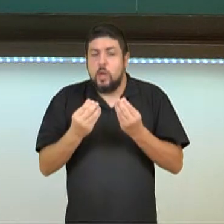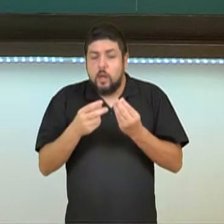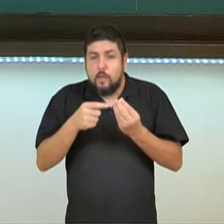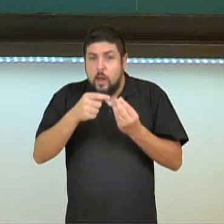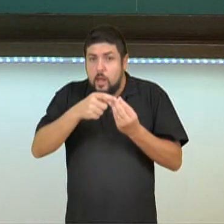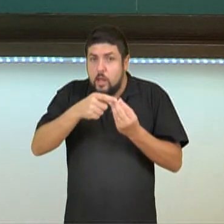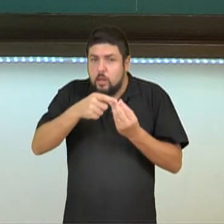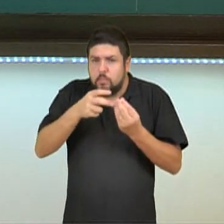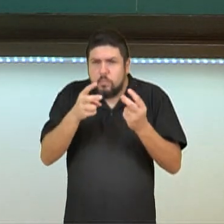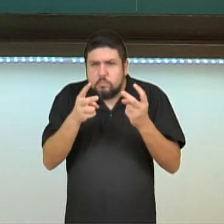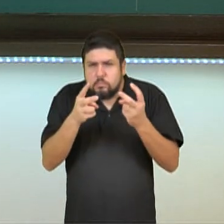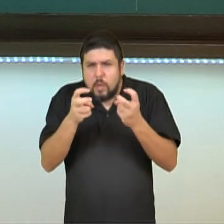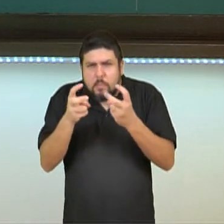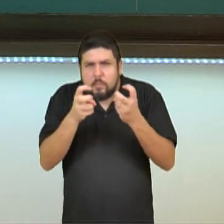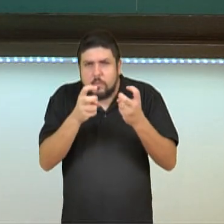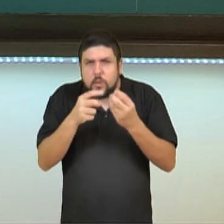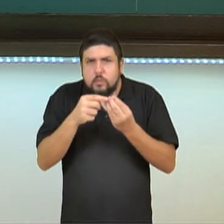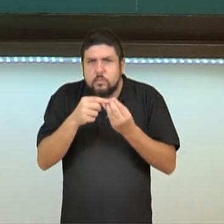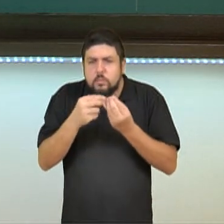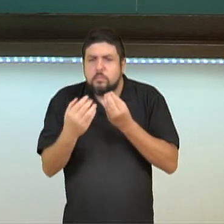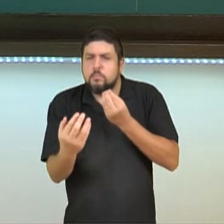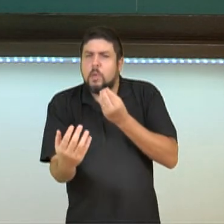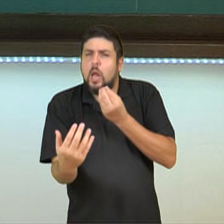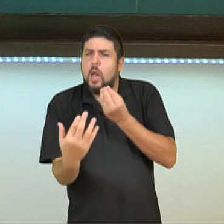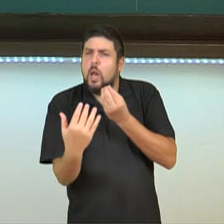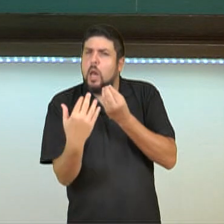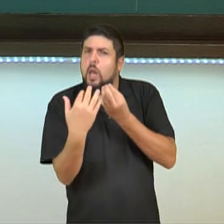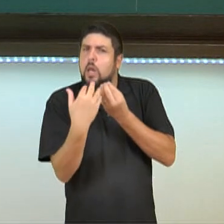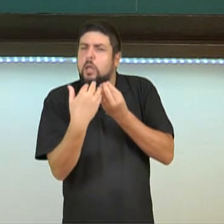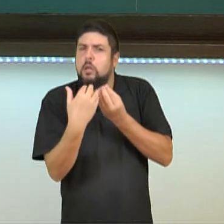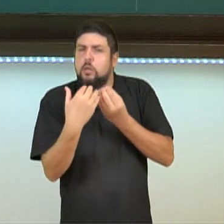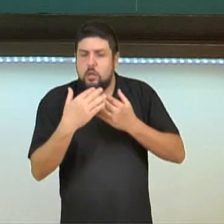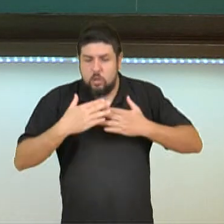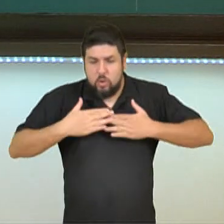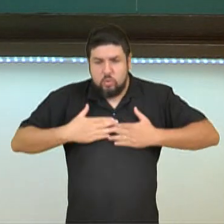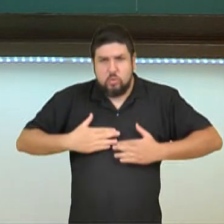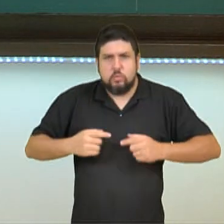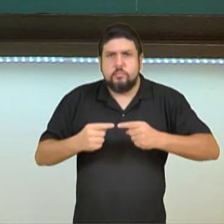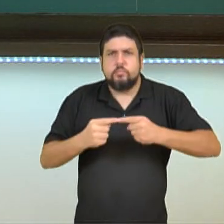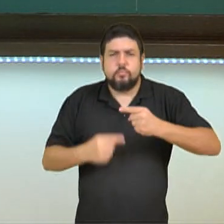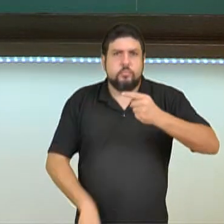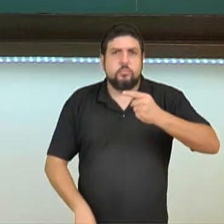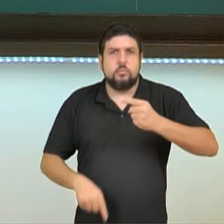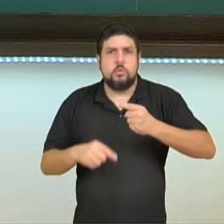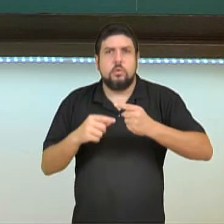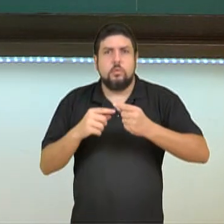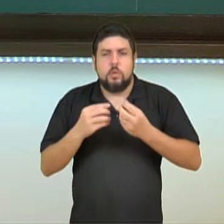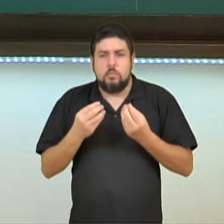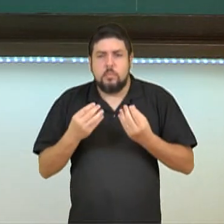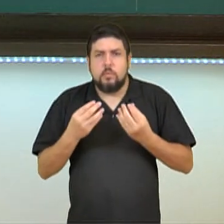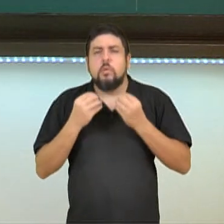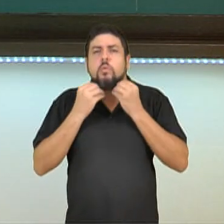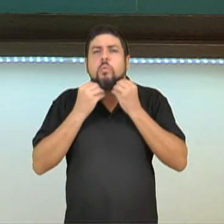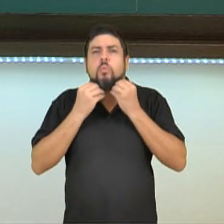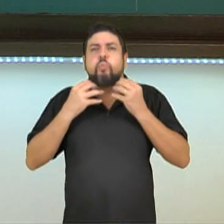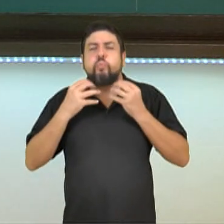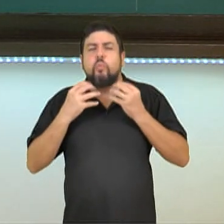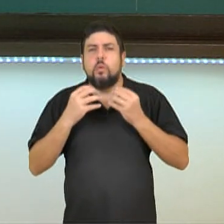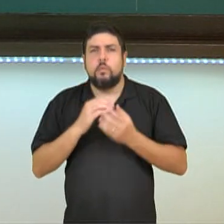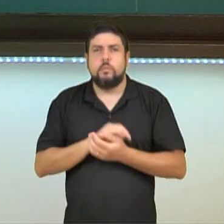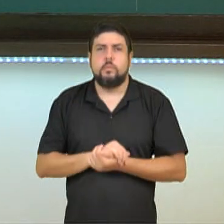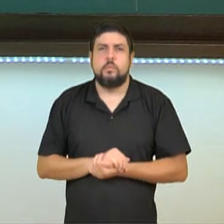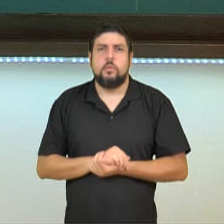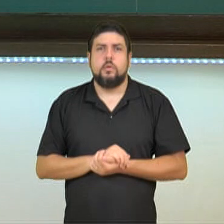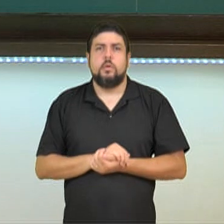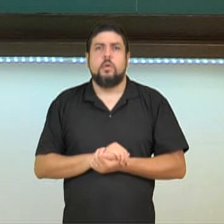essas partículas que são vistas como ameaça pelo corpo, e vão acabar inflamando, infeccionando,